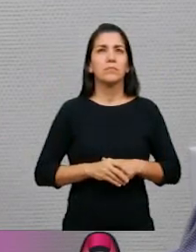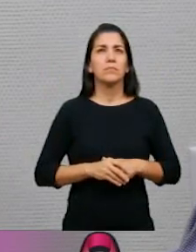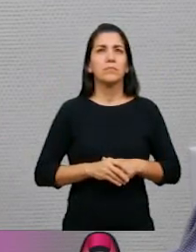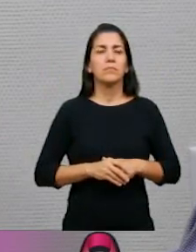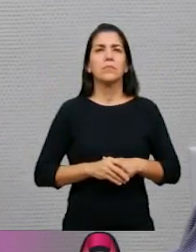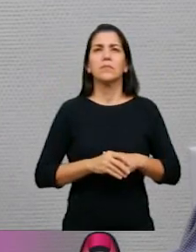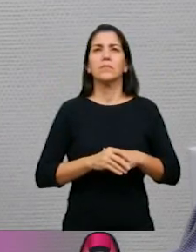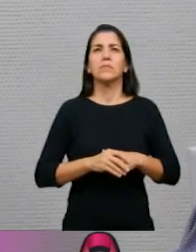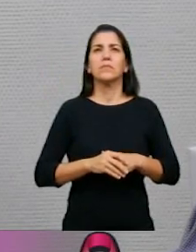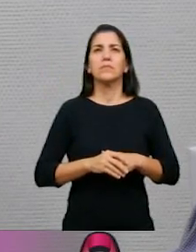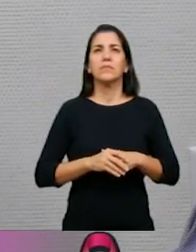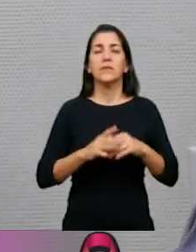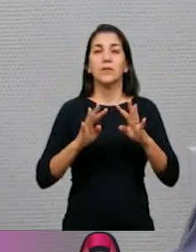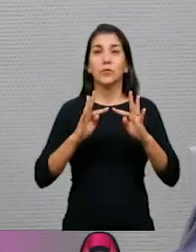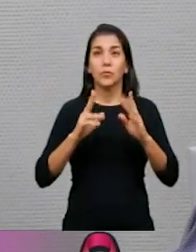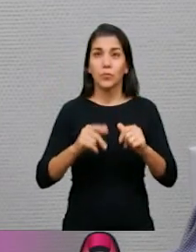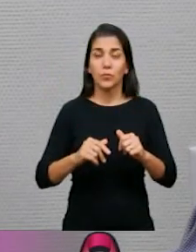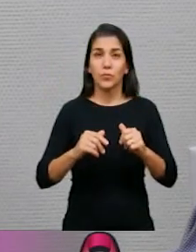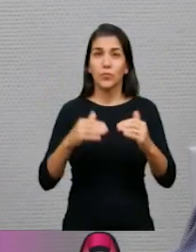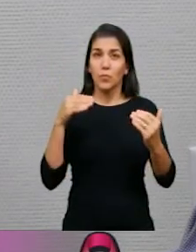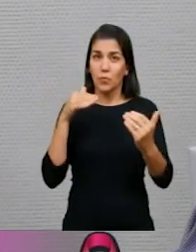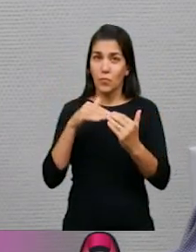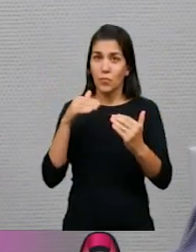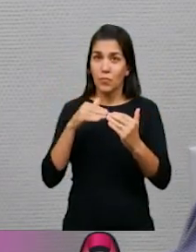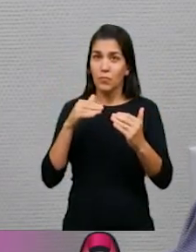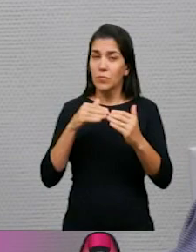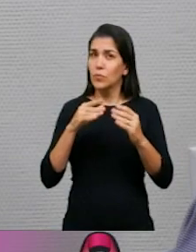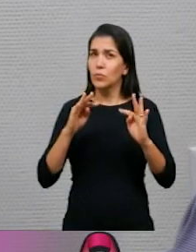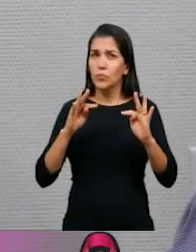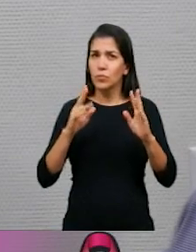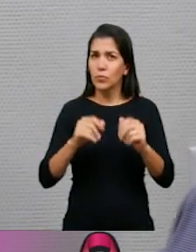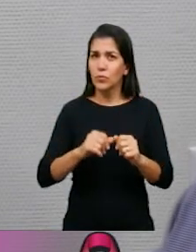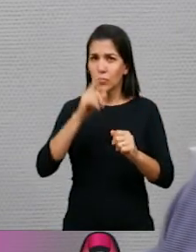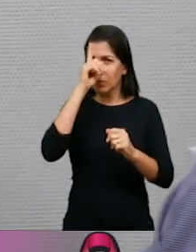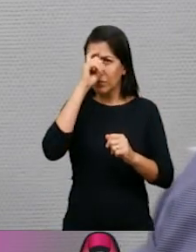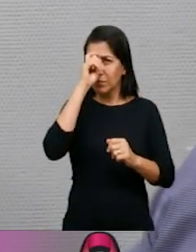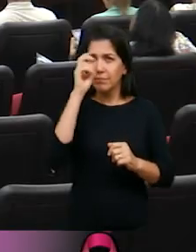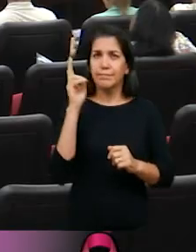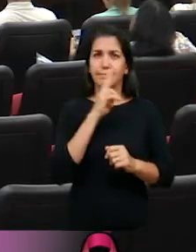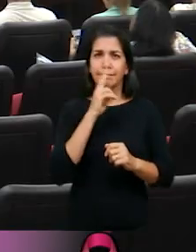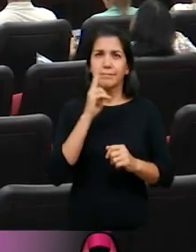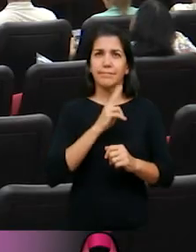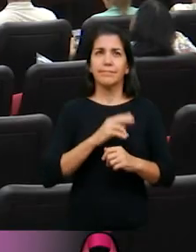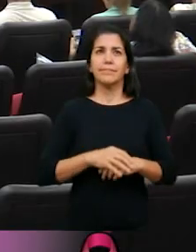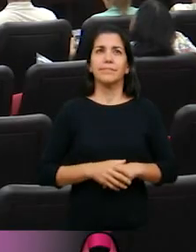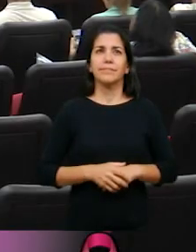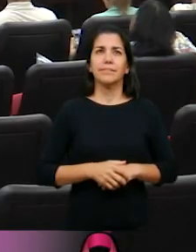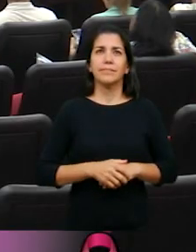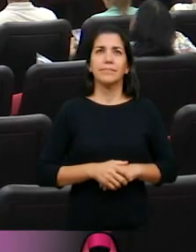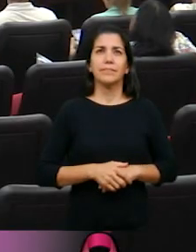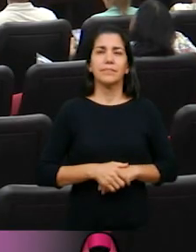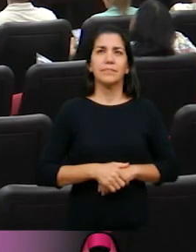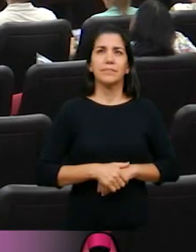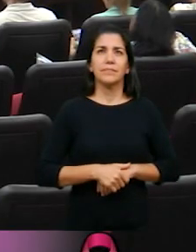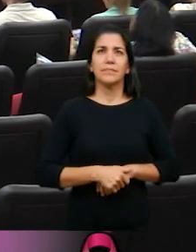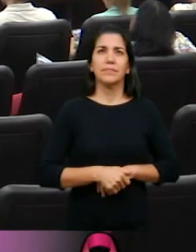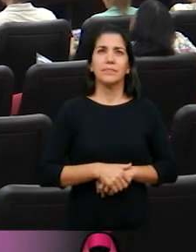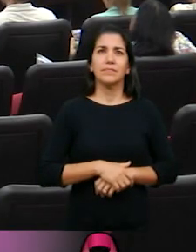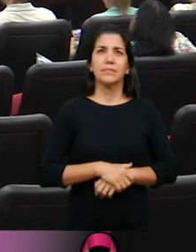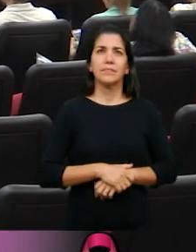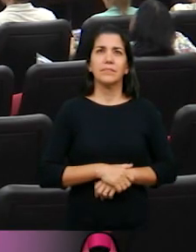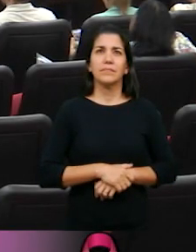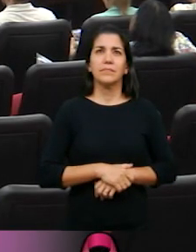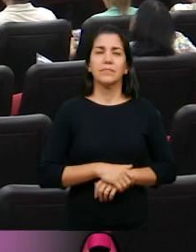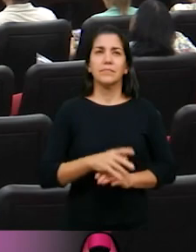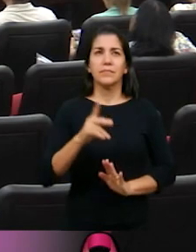é totalmente favorável à maneira como o pronto-socorro funciona e tudo que acontece ali. Pela o projeto ordem, presidente, está em discussão.